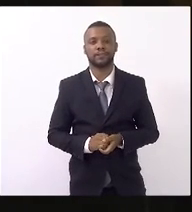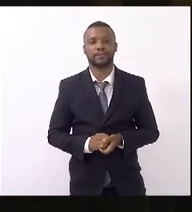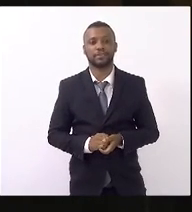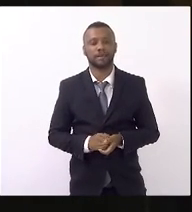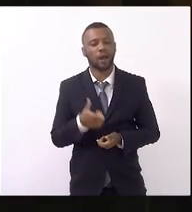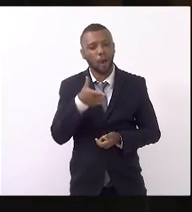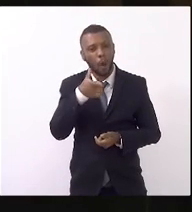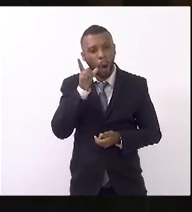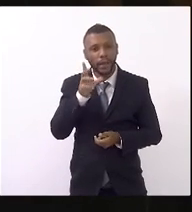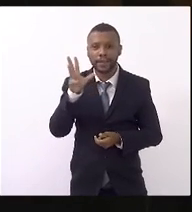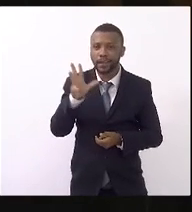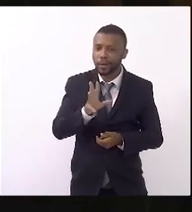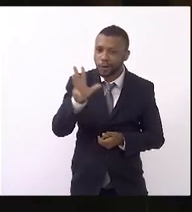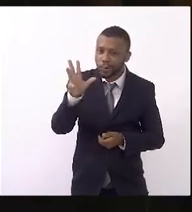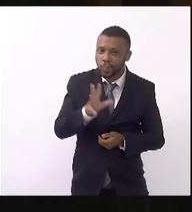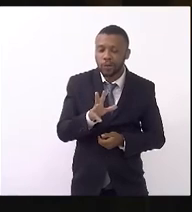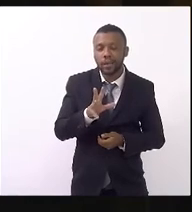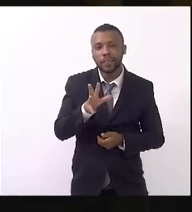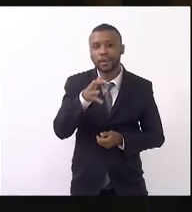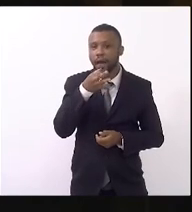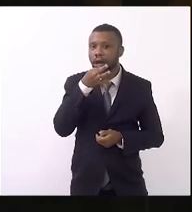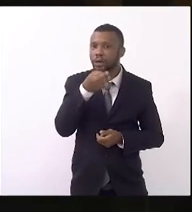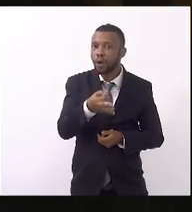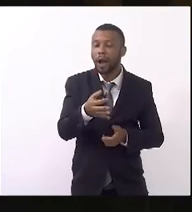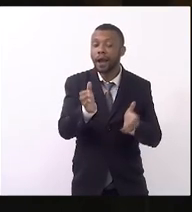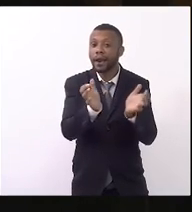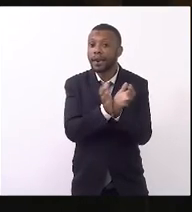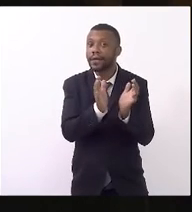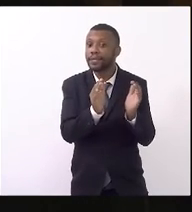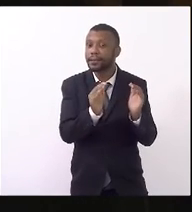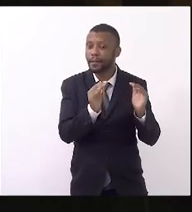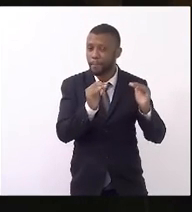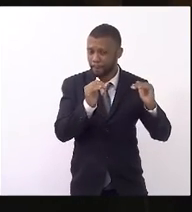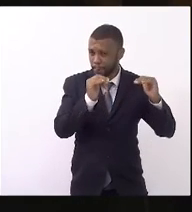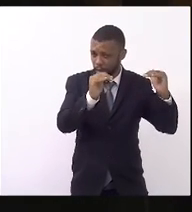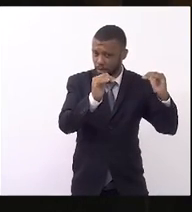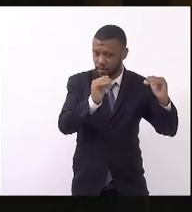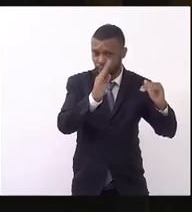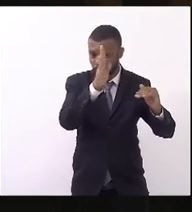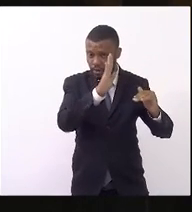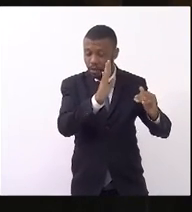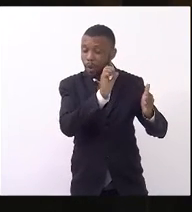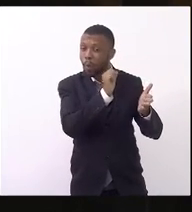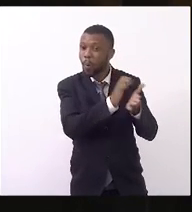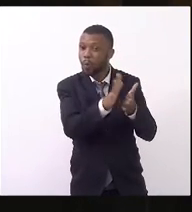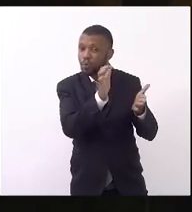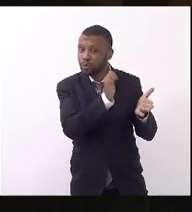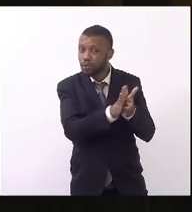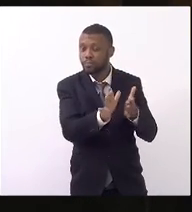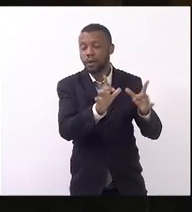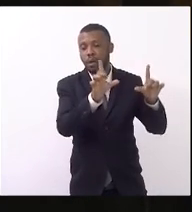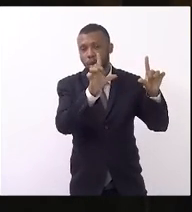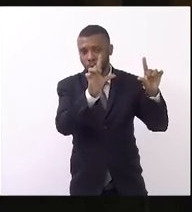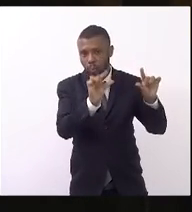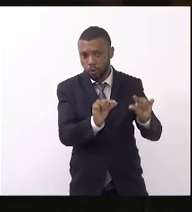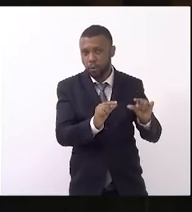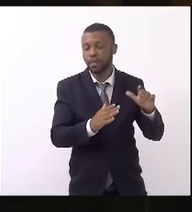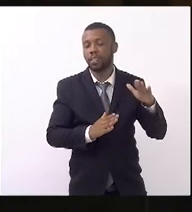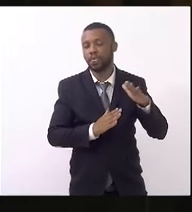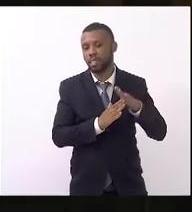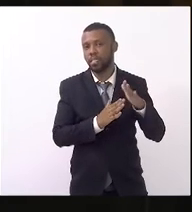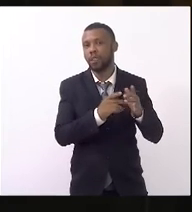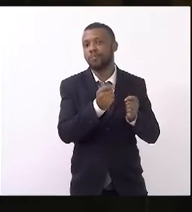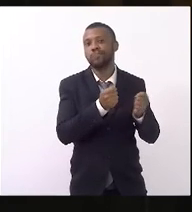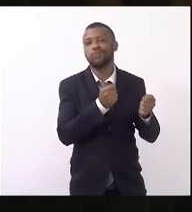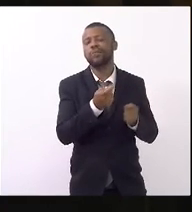Lula ontem ainda criticou a classe média brasileira e diz que o consumo dessa classe deve ser limitado. Quem